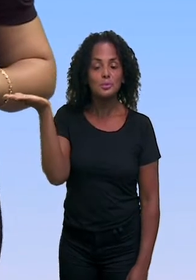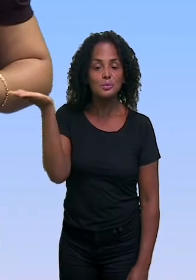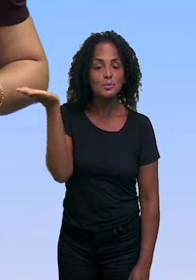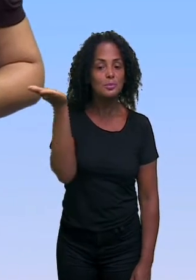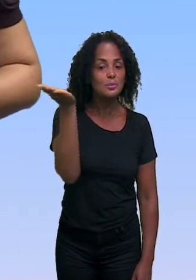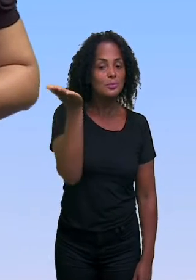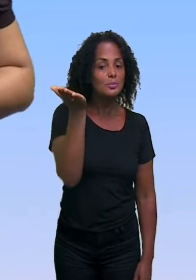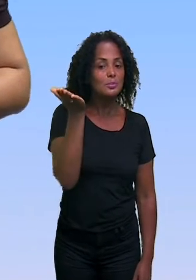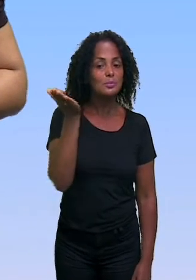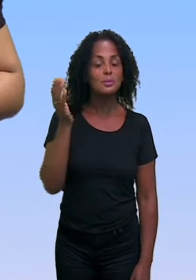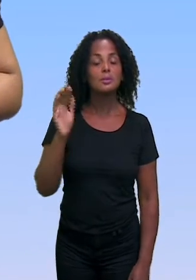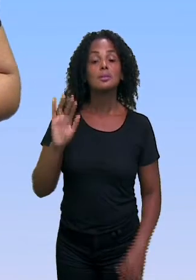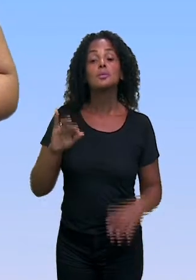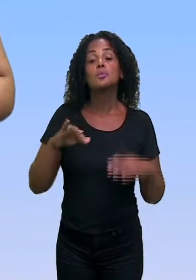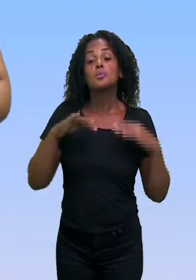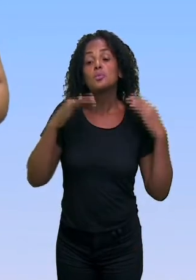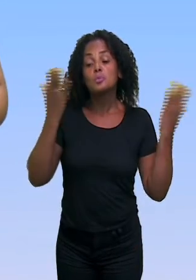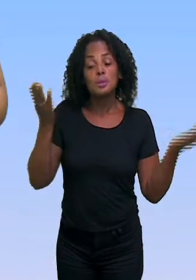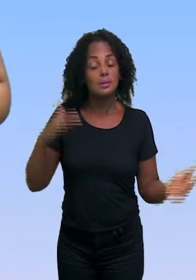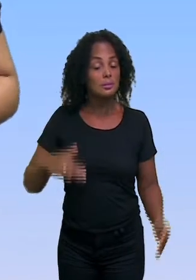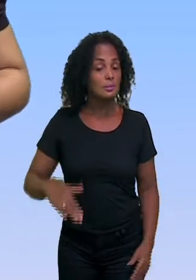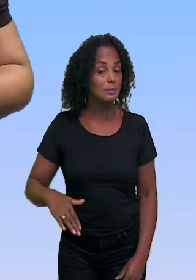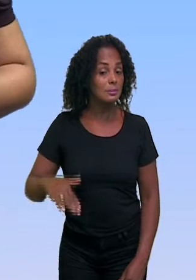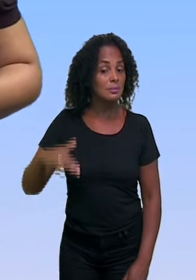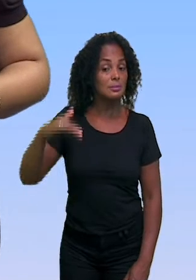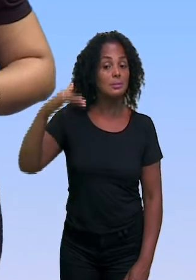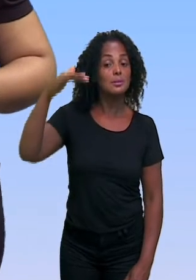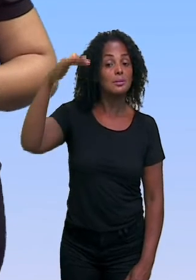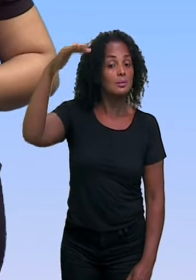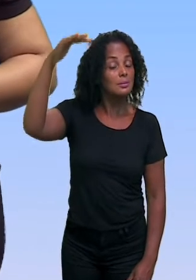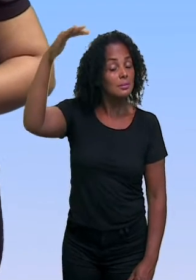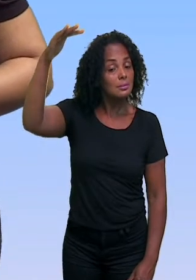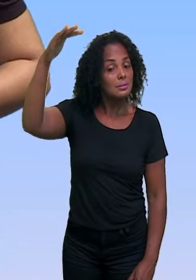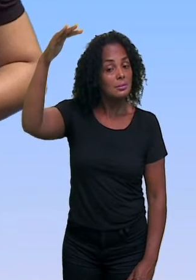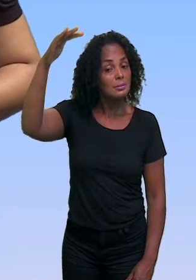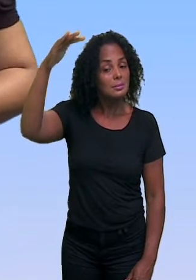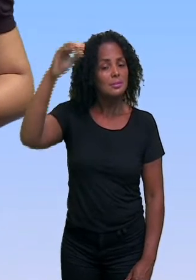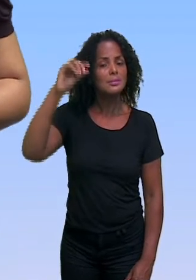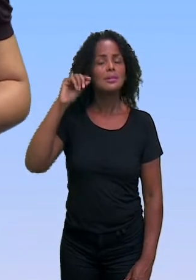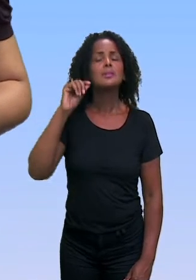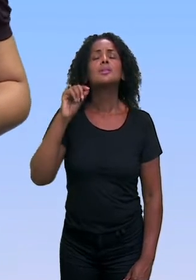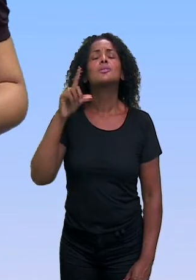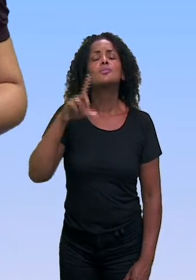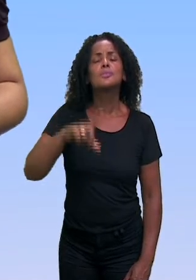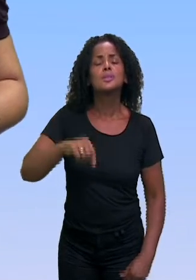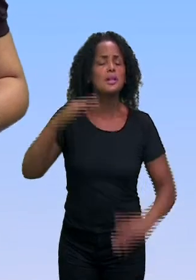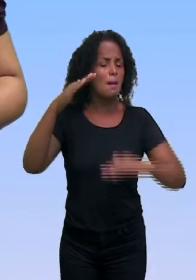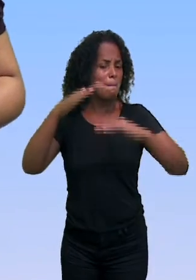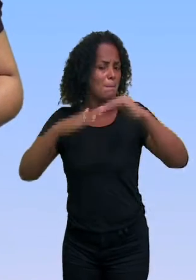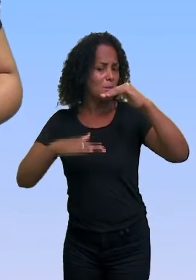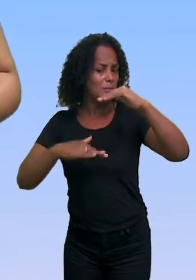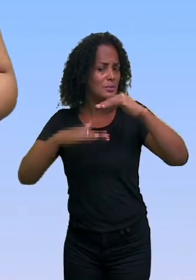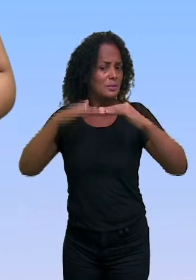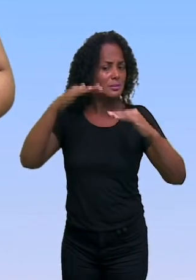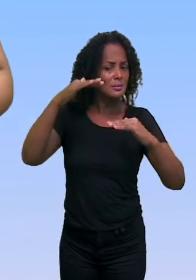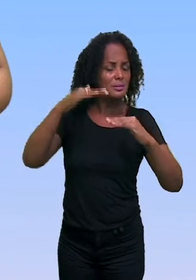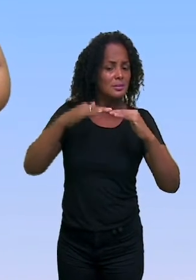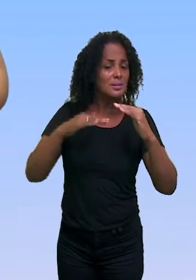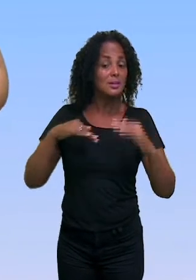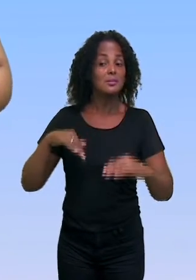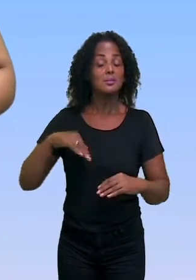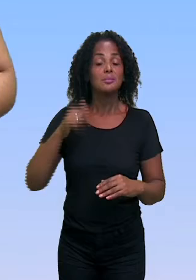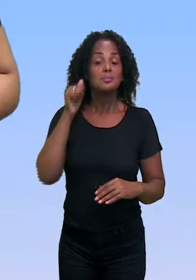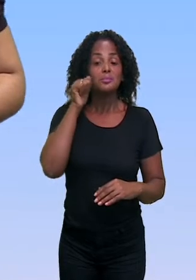Inicial ué I quando eu crescer ai quem Being in the